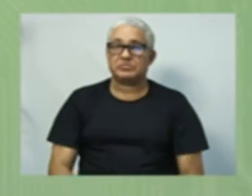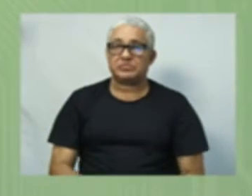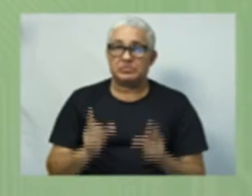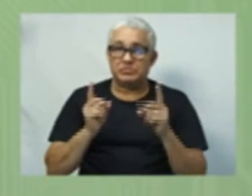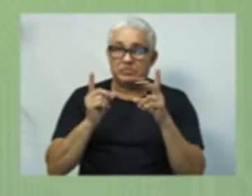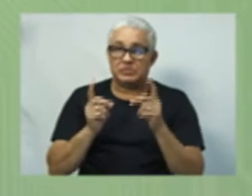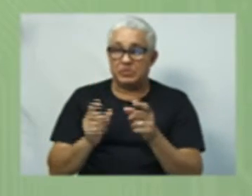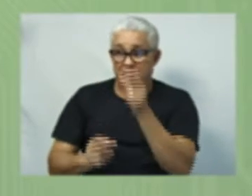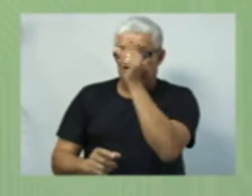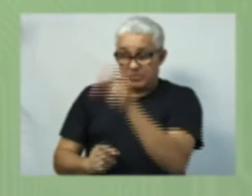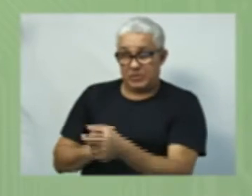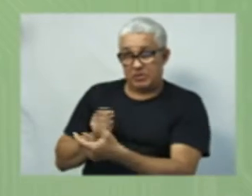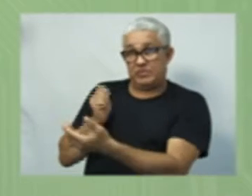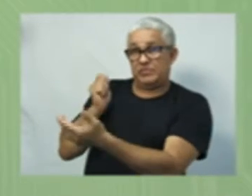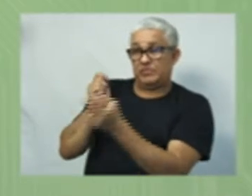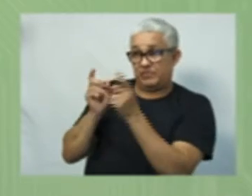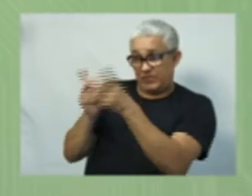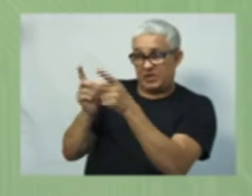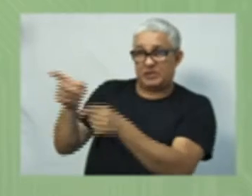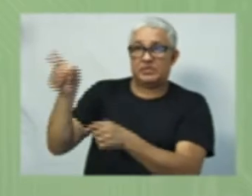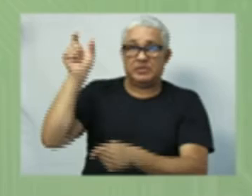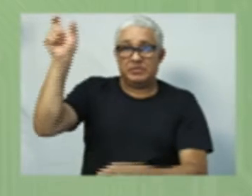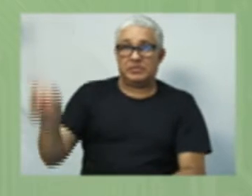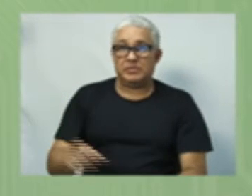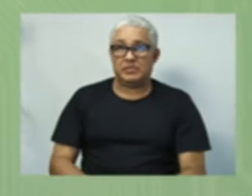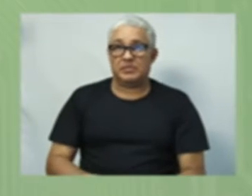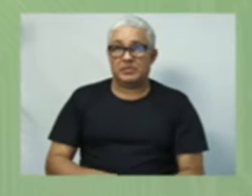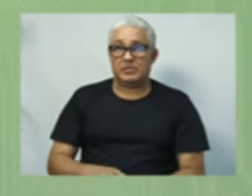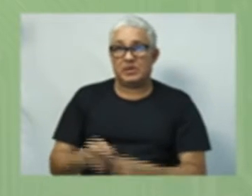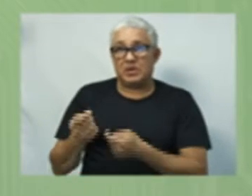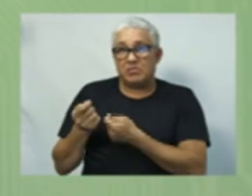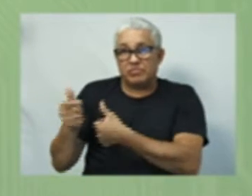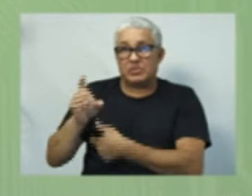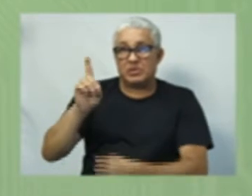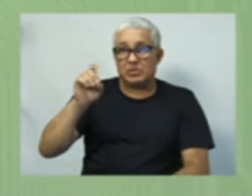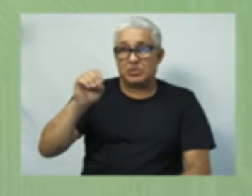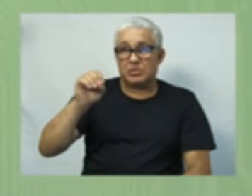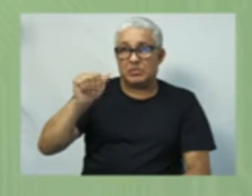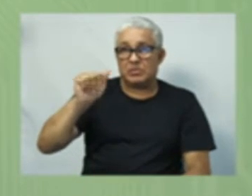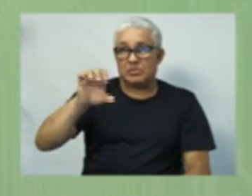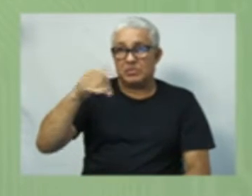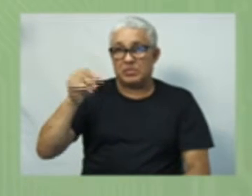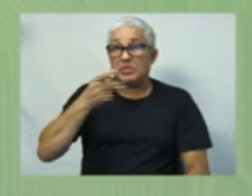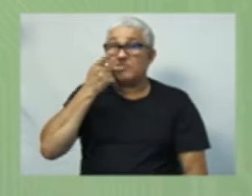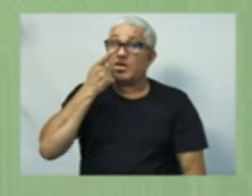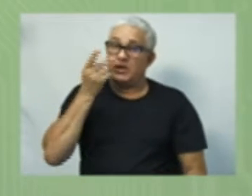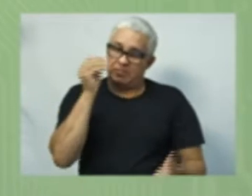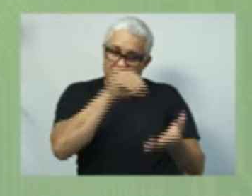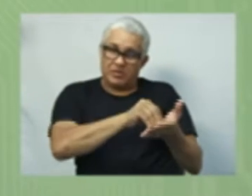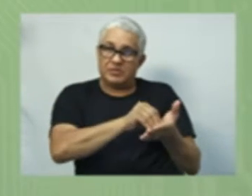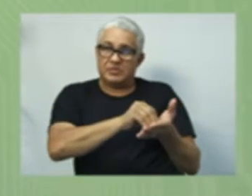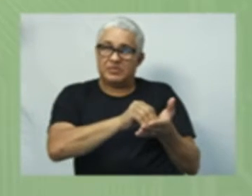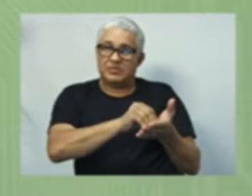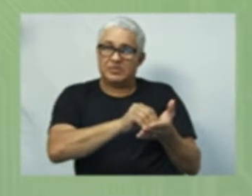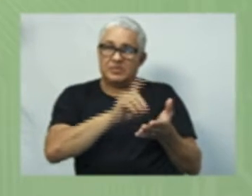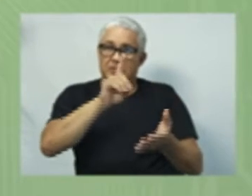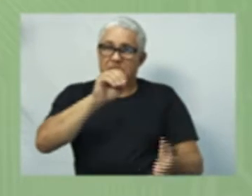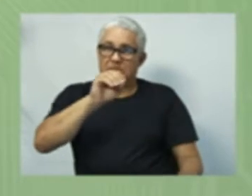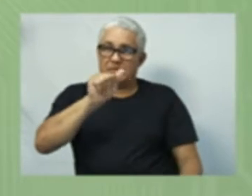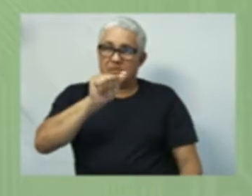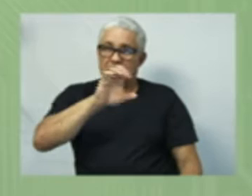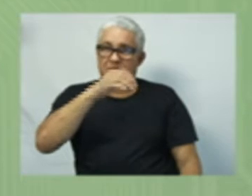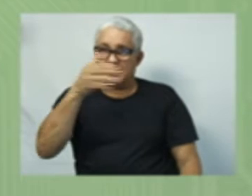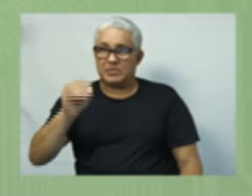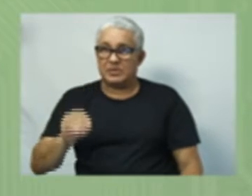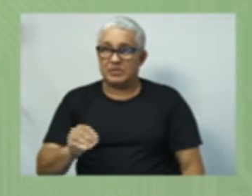para uma pessoa. E você faz isso através de doação. Você fala que doou aquele apartamento para alguém. Doação,